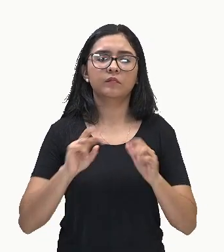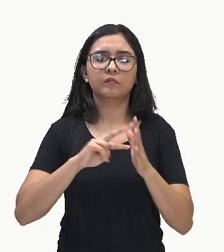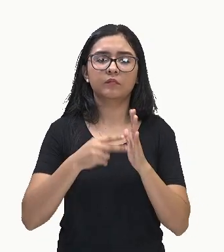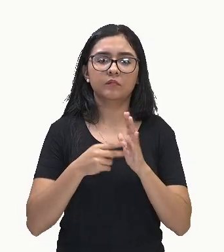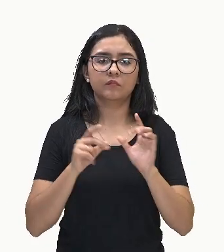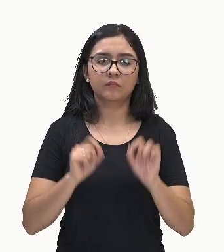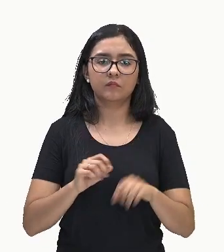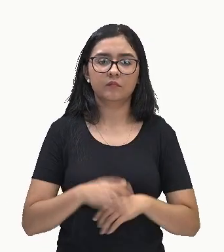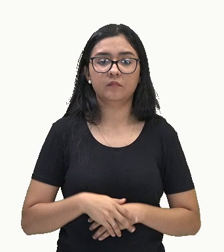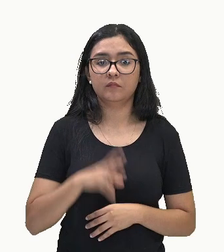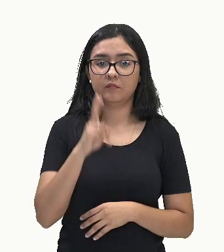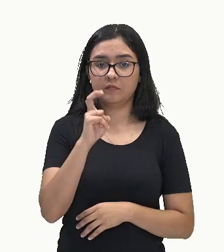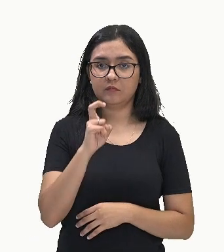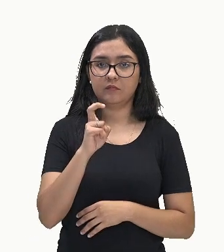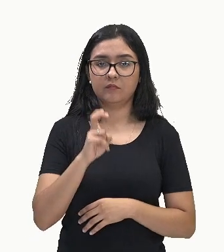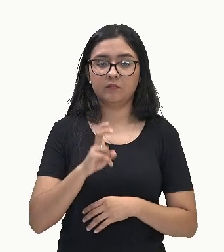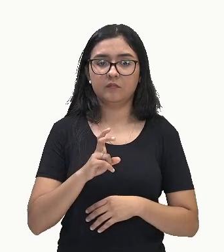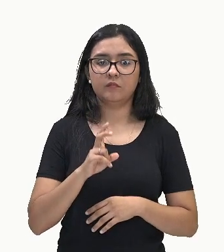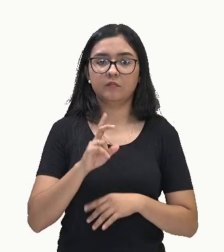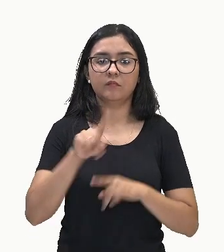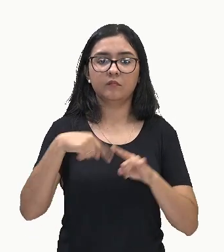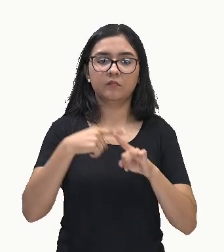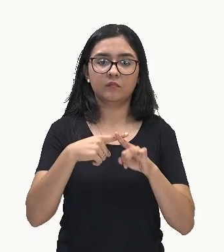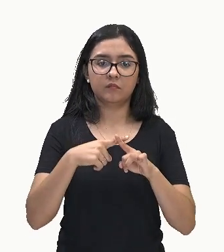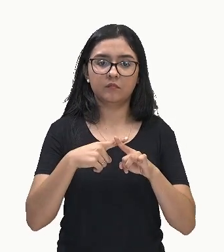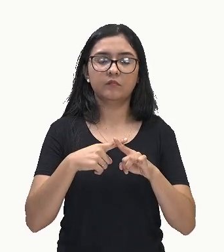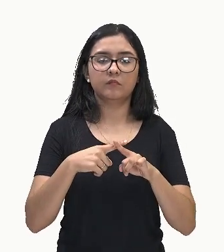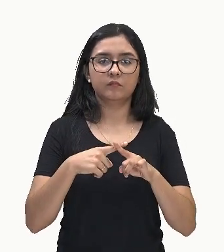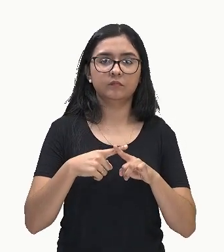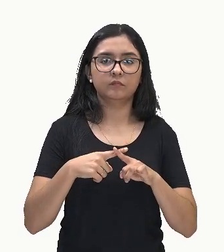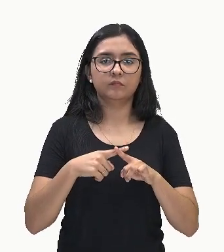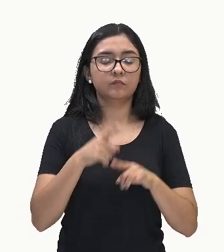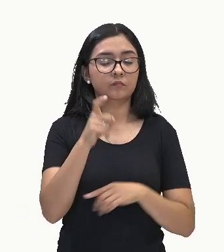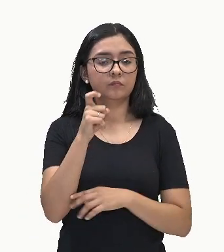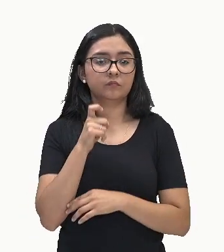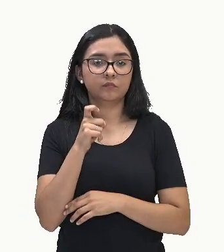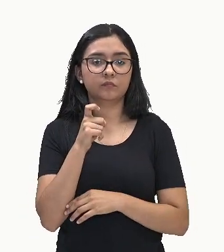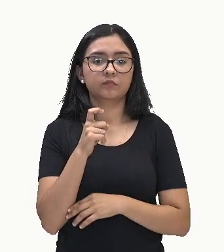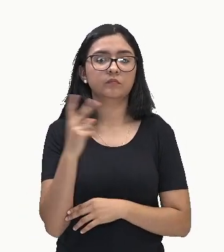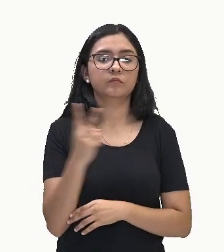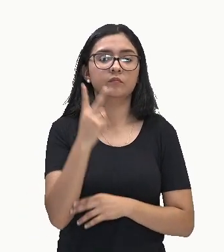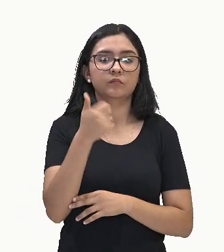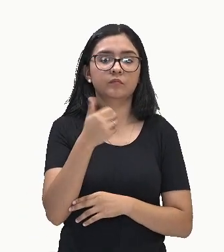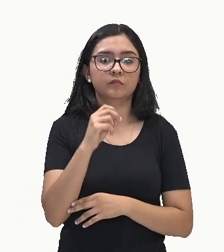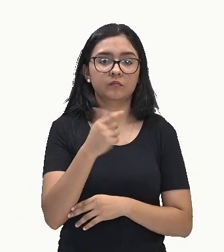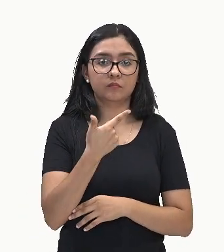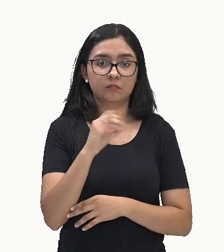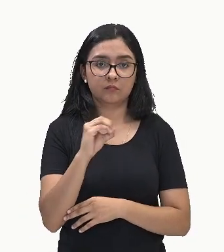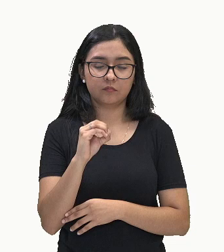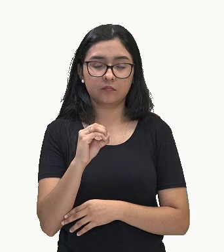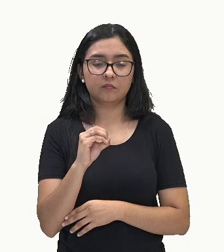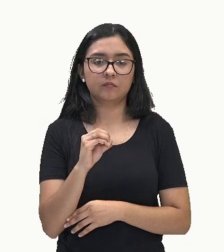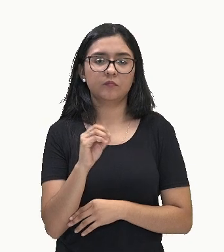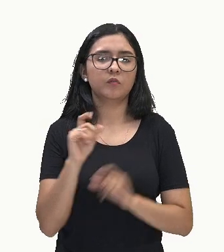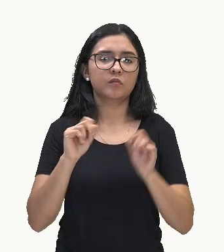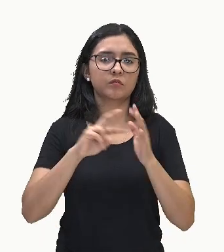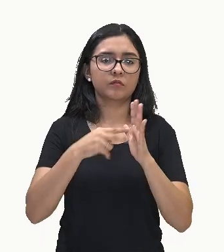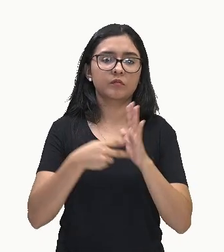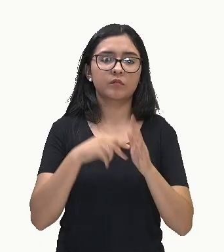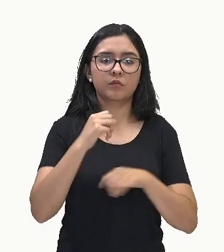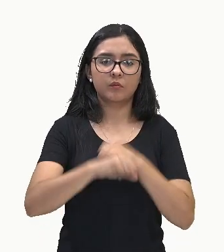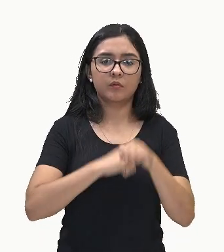a 5 né que multiplica o x que vale quanto 120 ou seja em